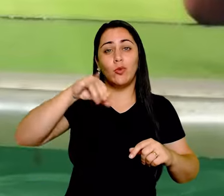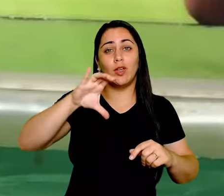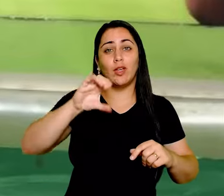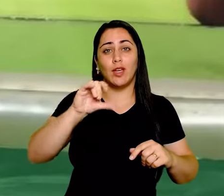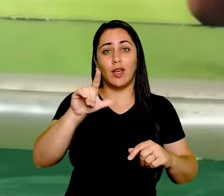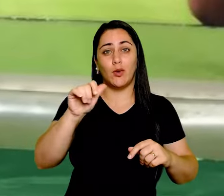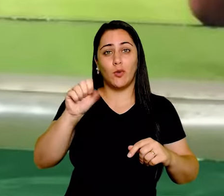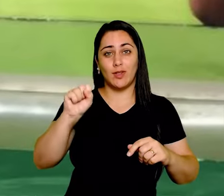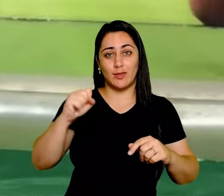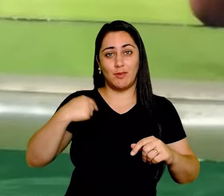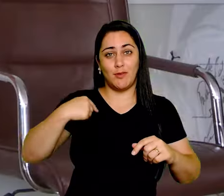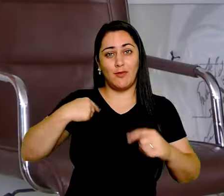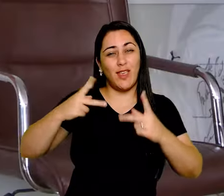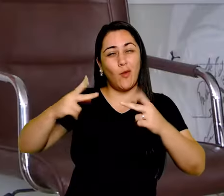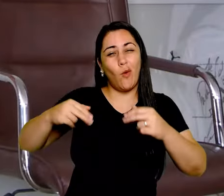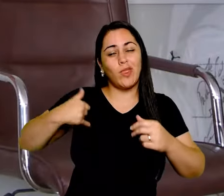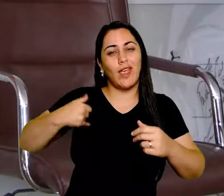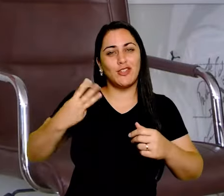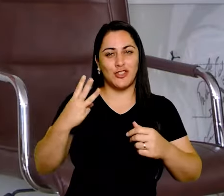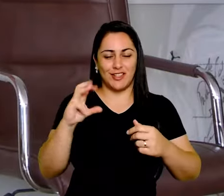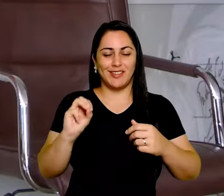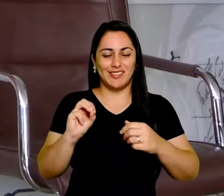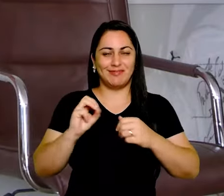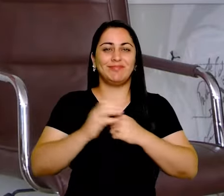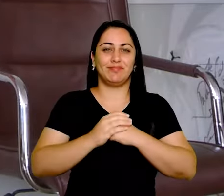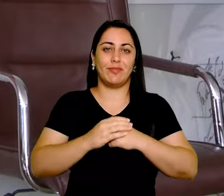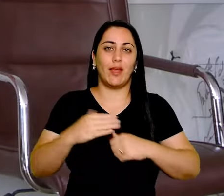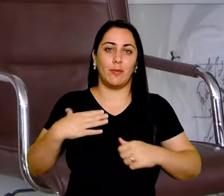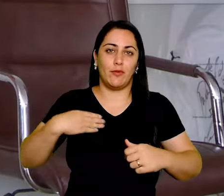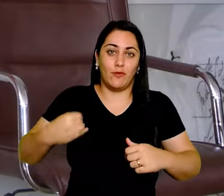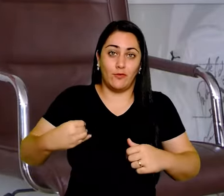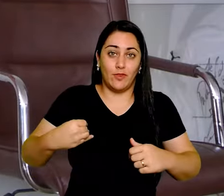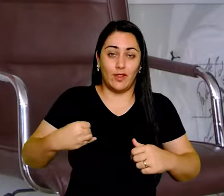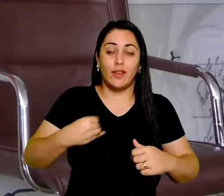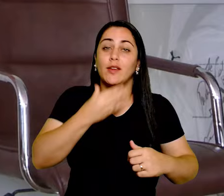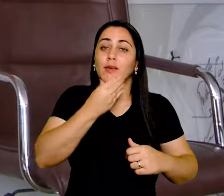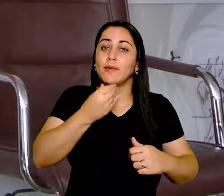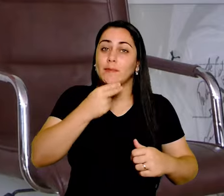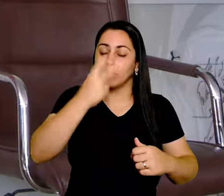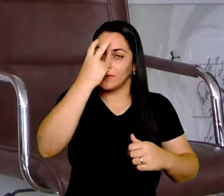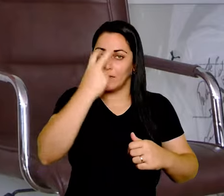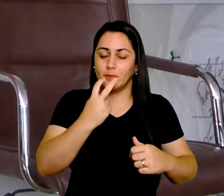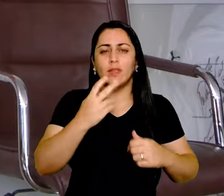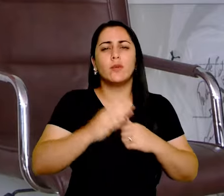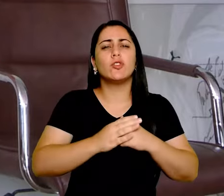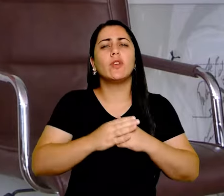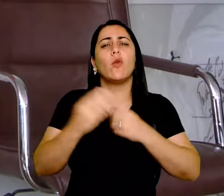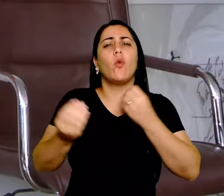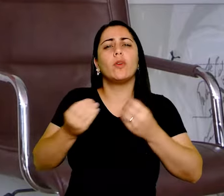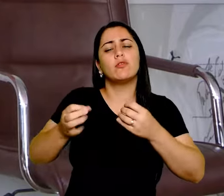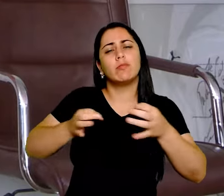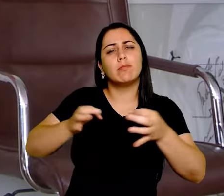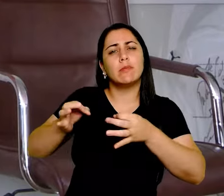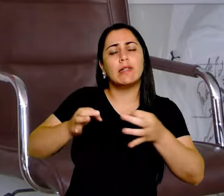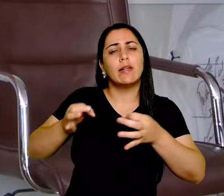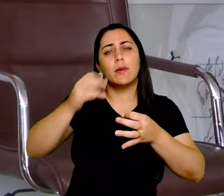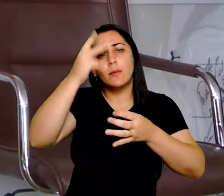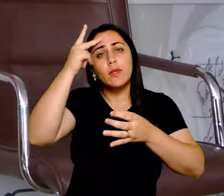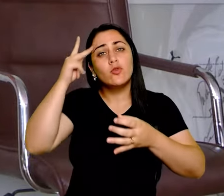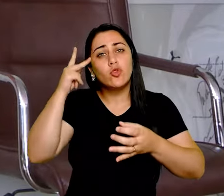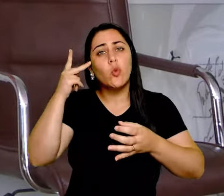enxerga com 30 anos. Acho que os maiores desafios é a gente poder preparar as pessoas para receber essas pessoas com deficiência,